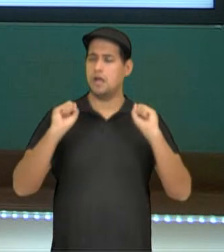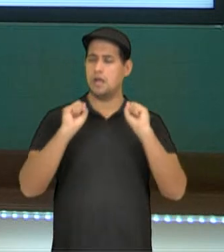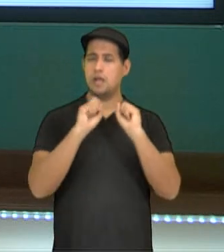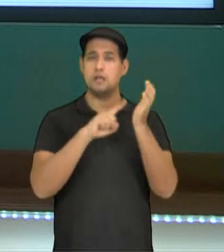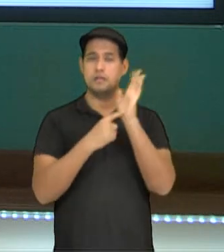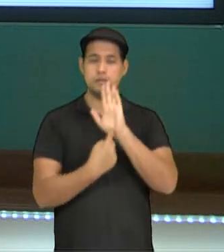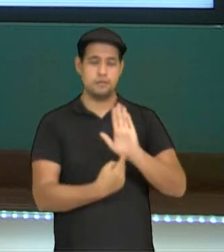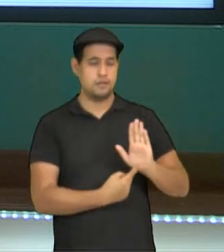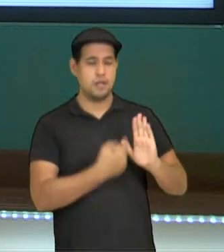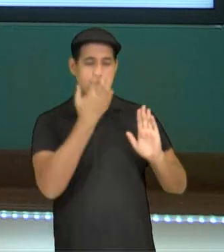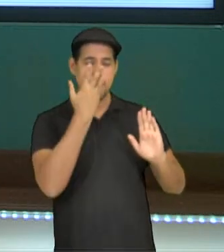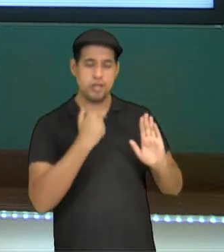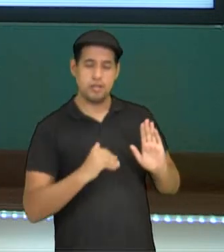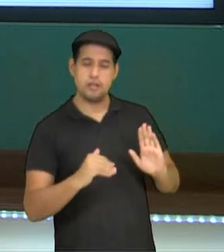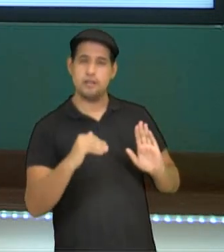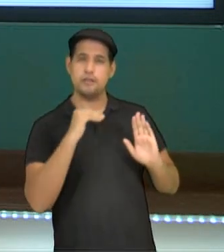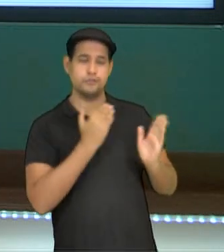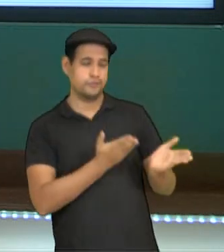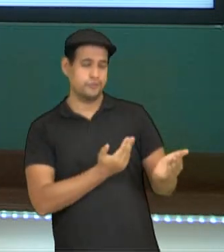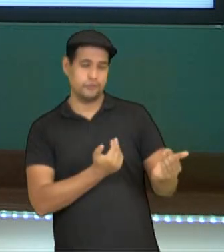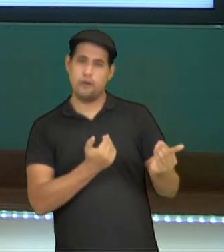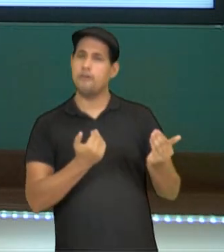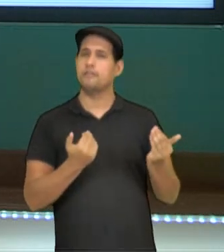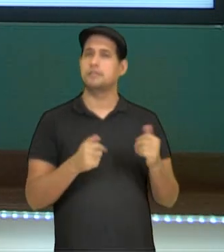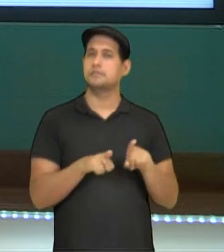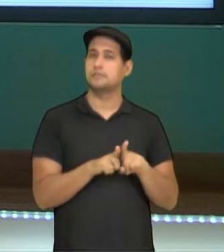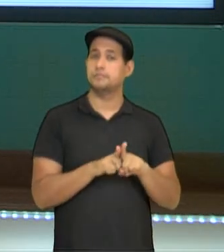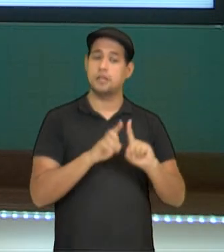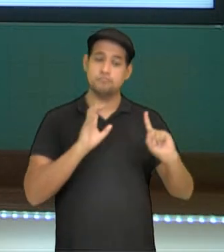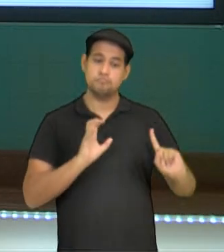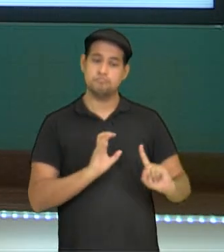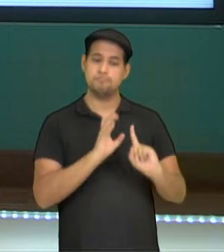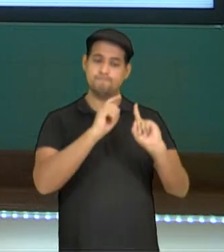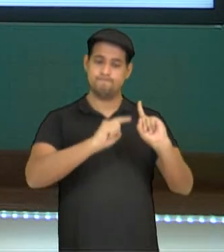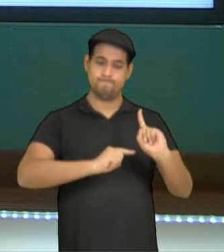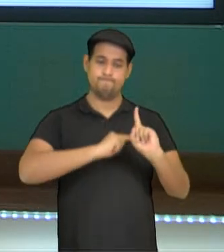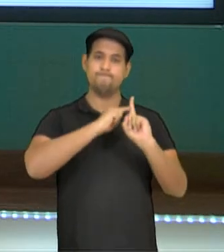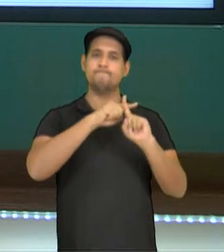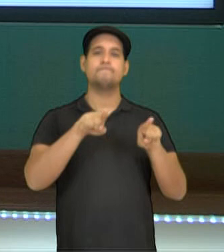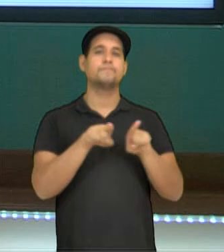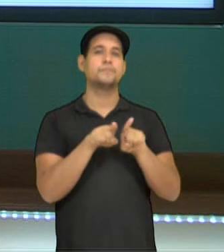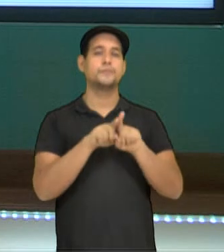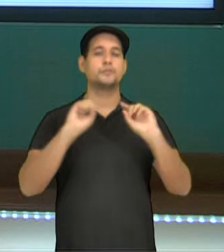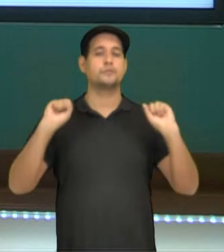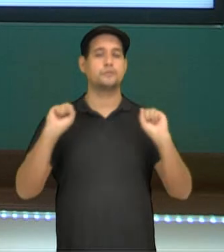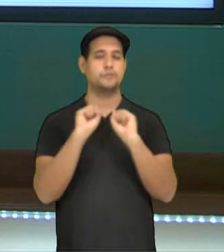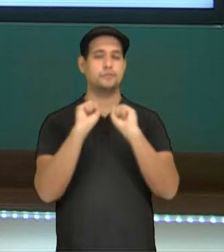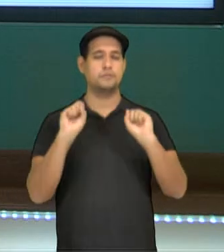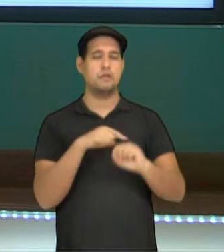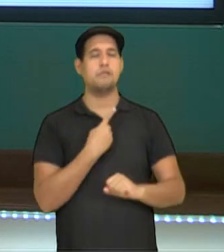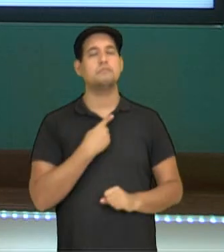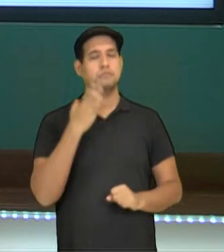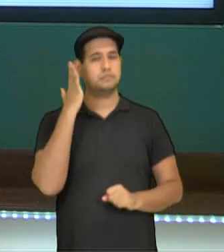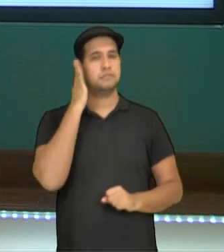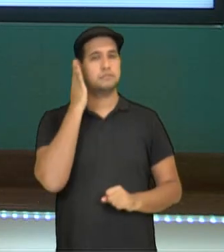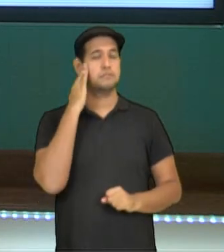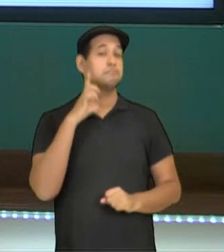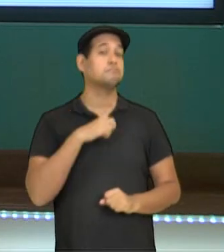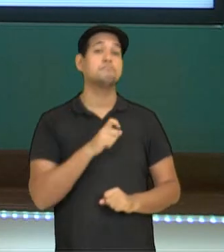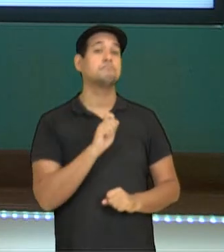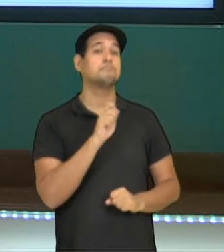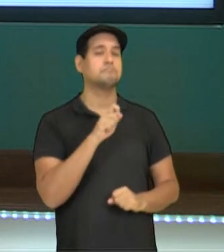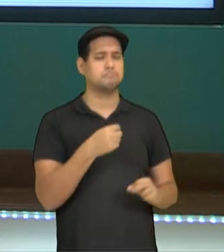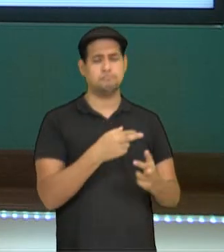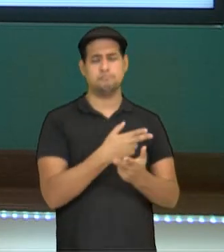traz para as crianças, ele traz para os adolescentes, para os jovens, uma influência positiva, porque o esporte, como a gente sabe, ele tem